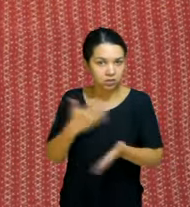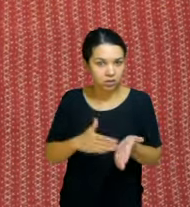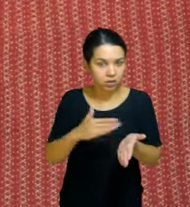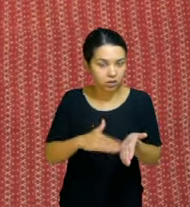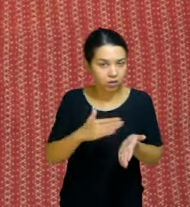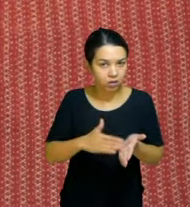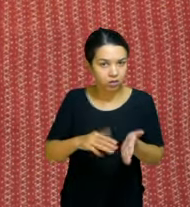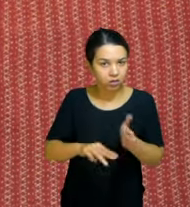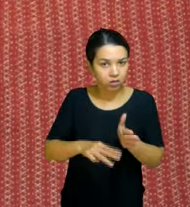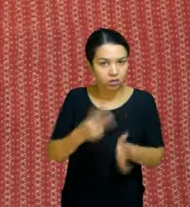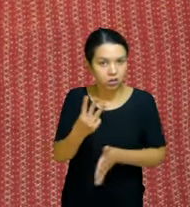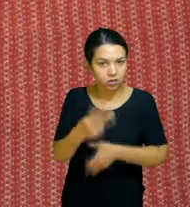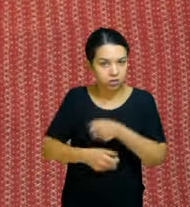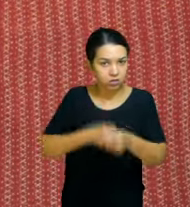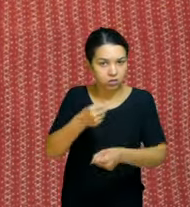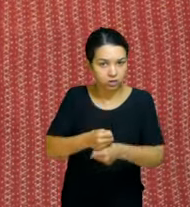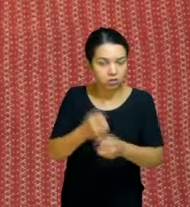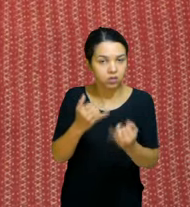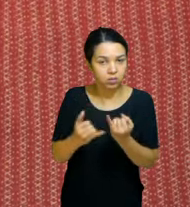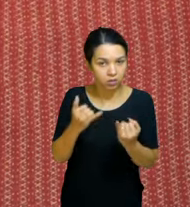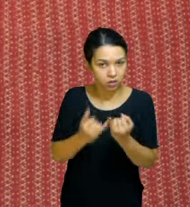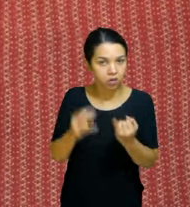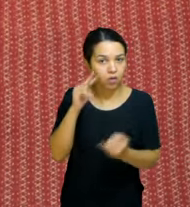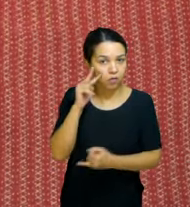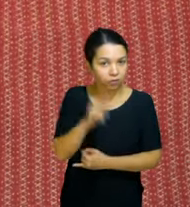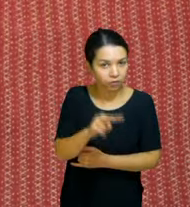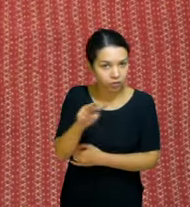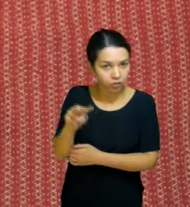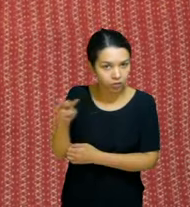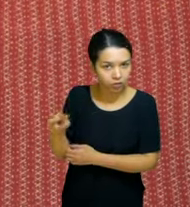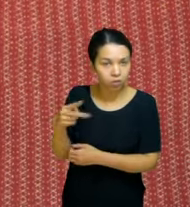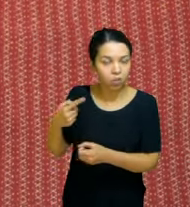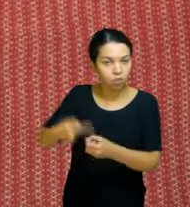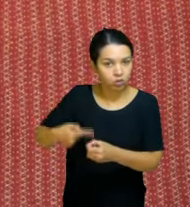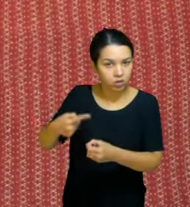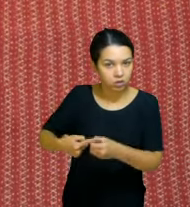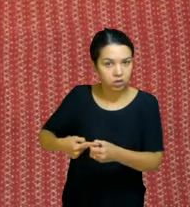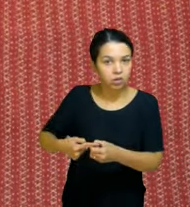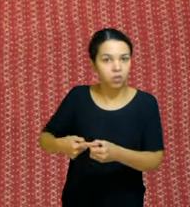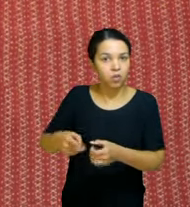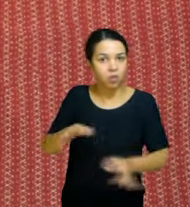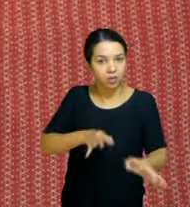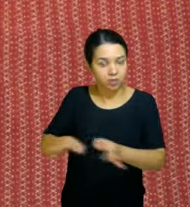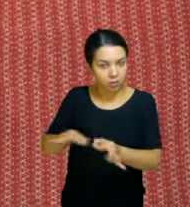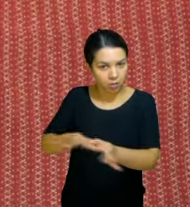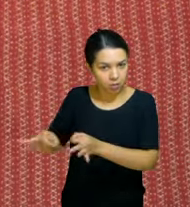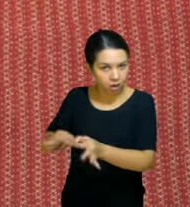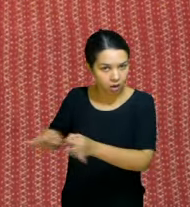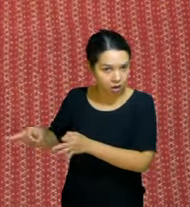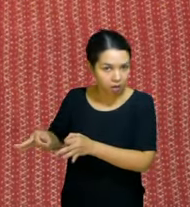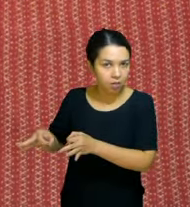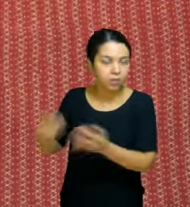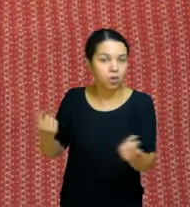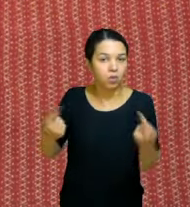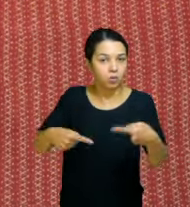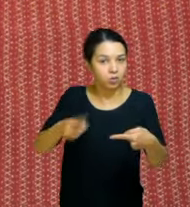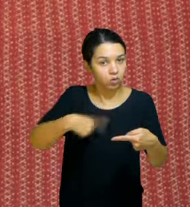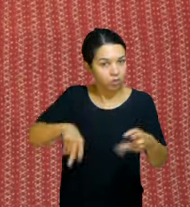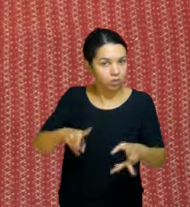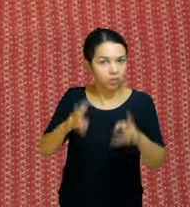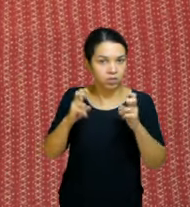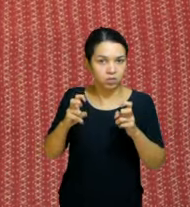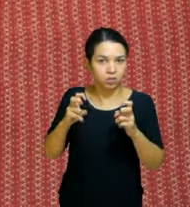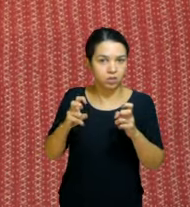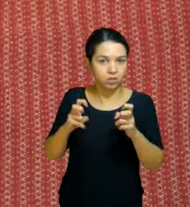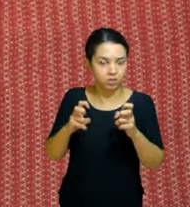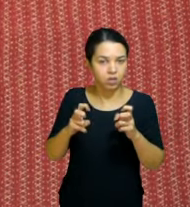3 anos e meio, a gente viu a realidade de um município para se organizar para as competições, e a gente percebe que não se dá somente